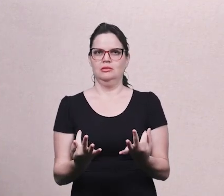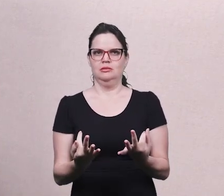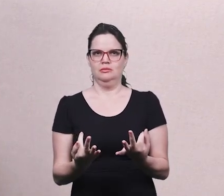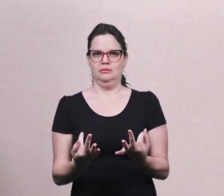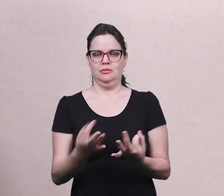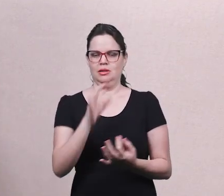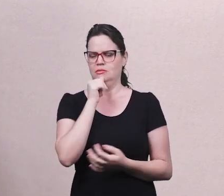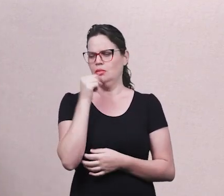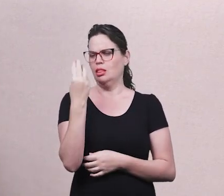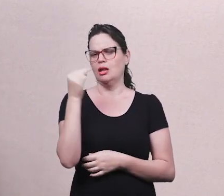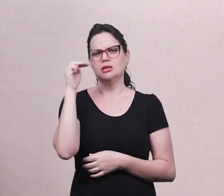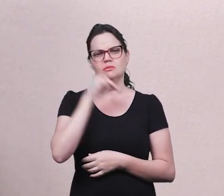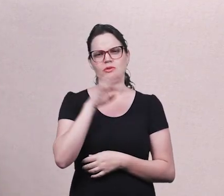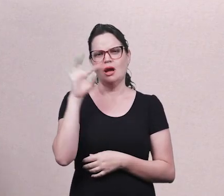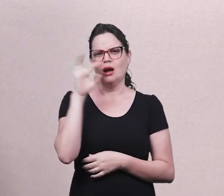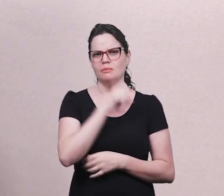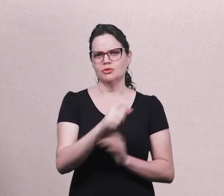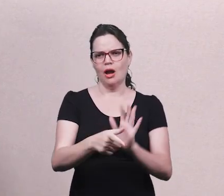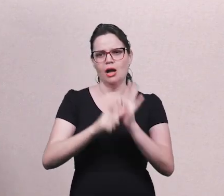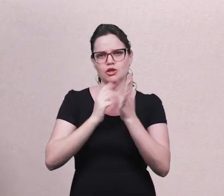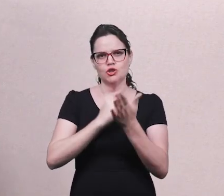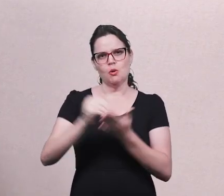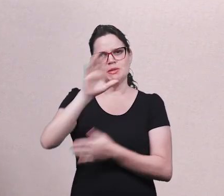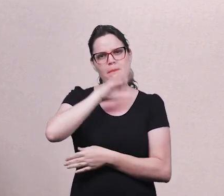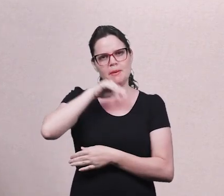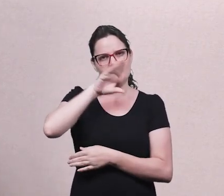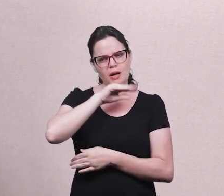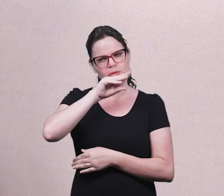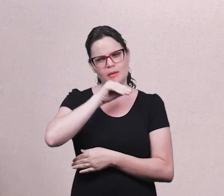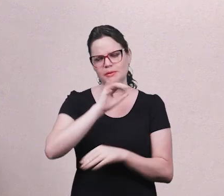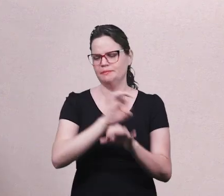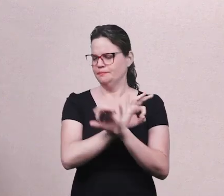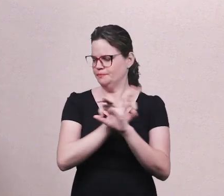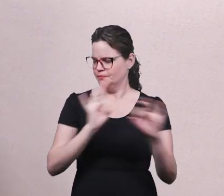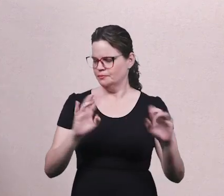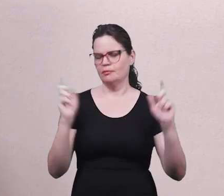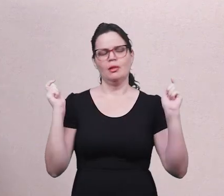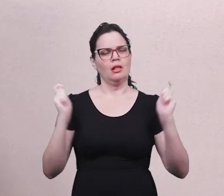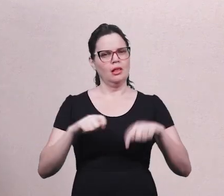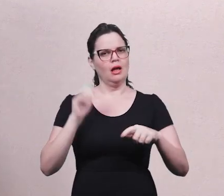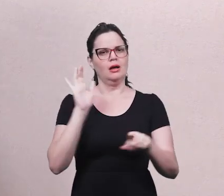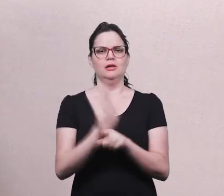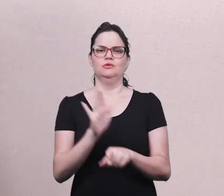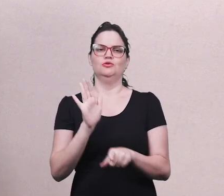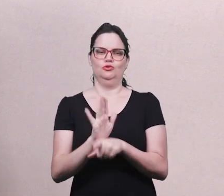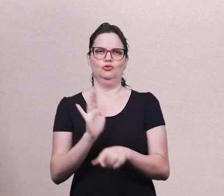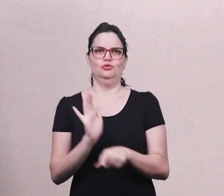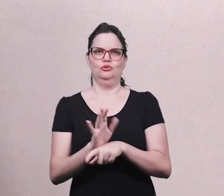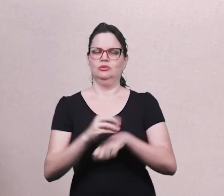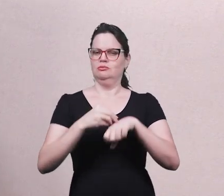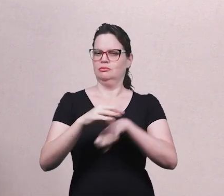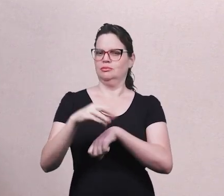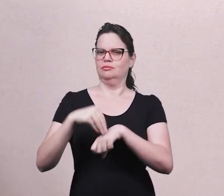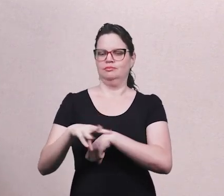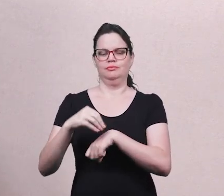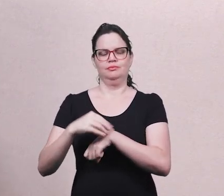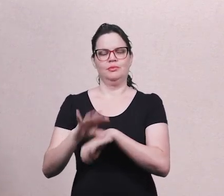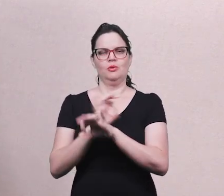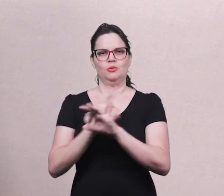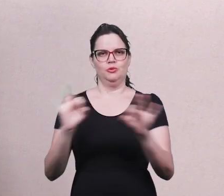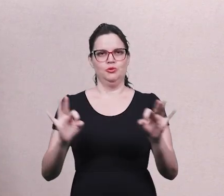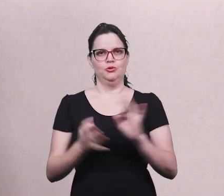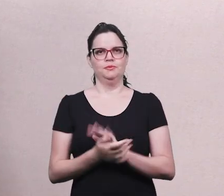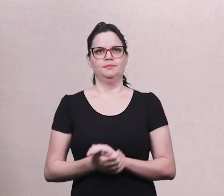esses exercícios, 3 minutinhos que fizer antes de usar a voz, já é um bom caminho. Já é uma orientação